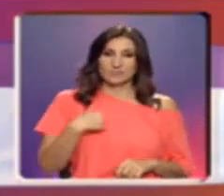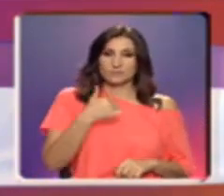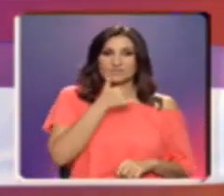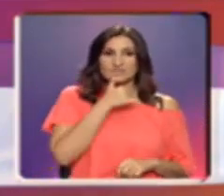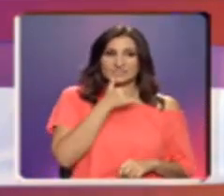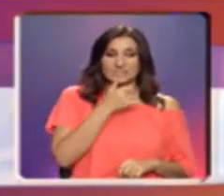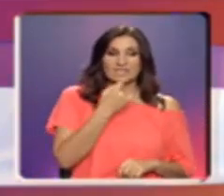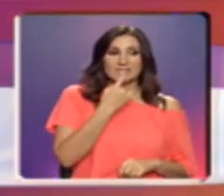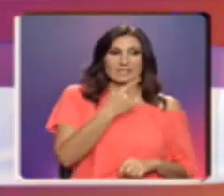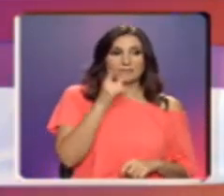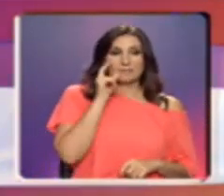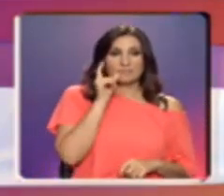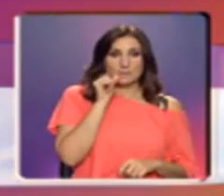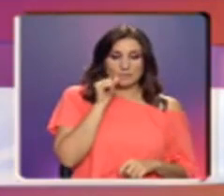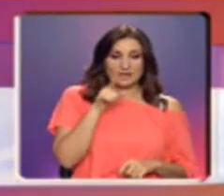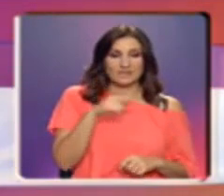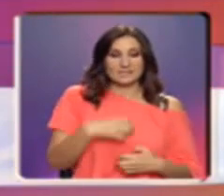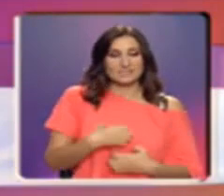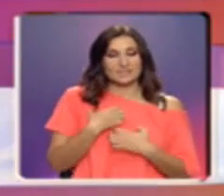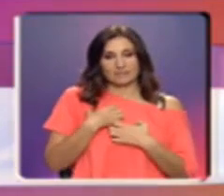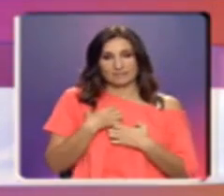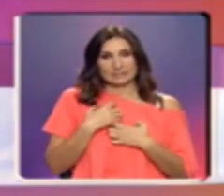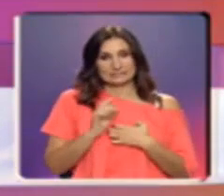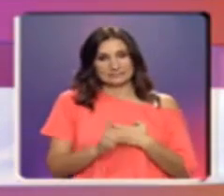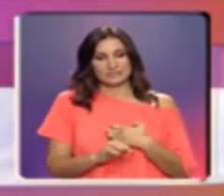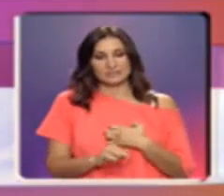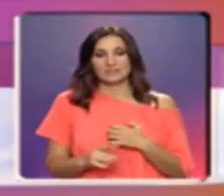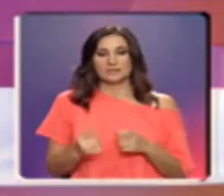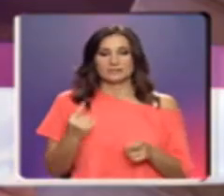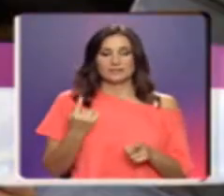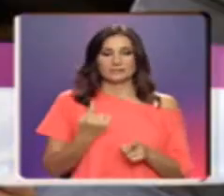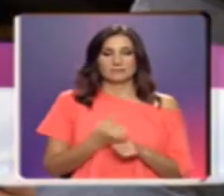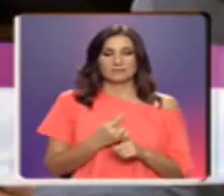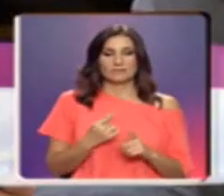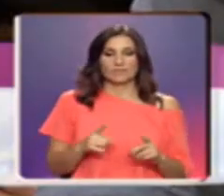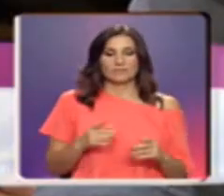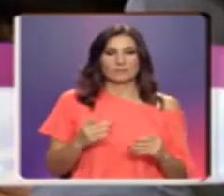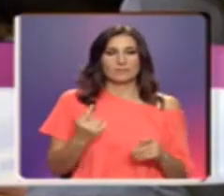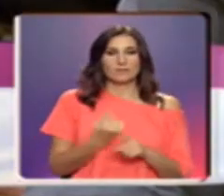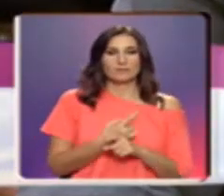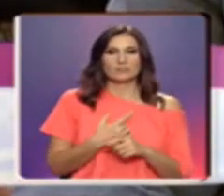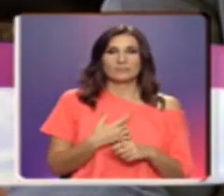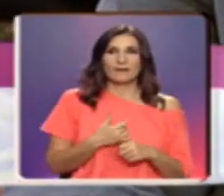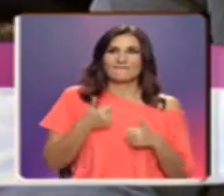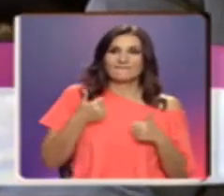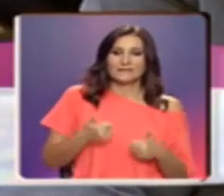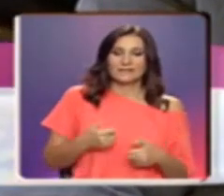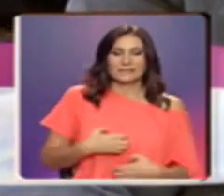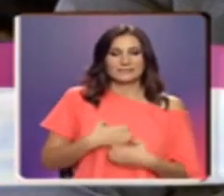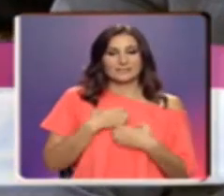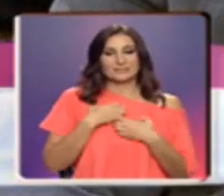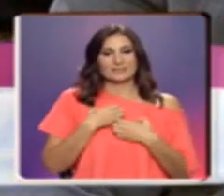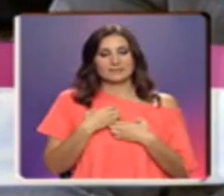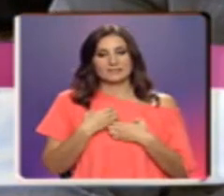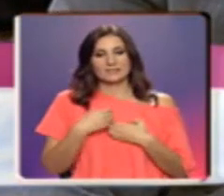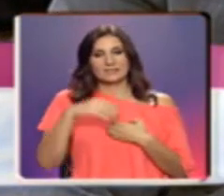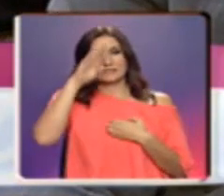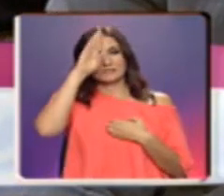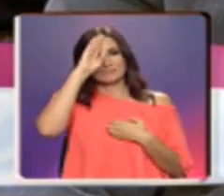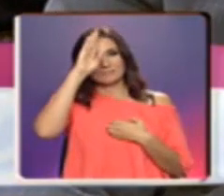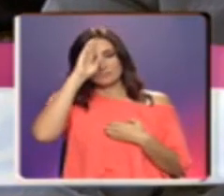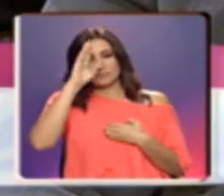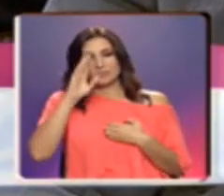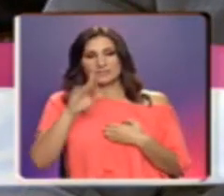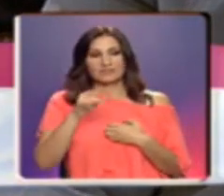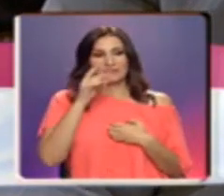dizer ao meu pai e que senti na altura. Foi um fascínio tão grande. Sentir a grandeza do Sporting, verificar